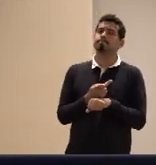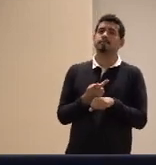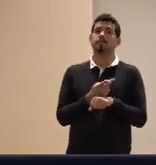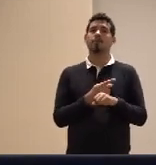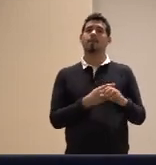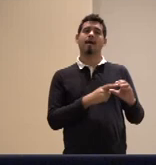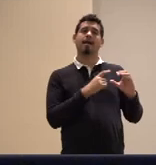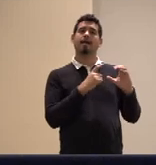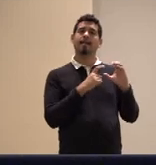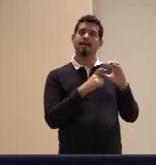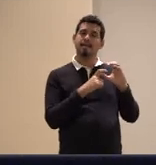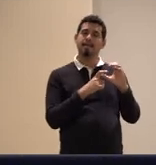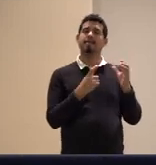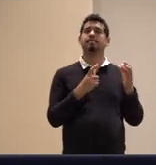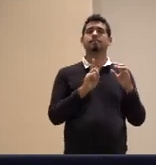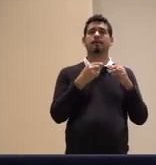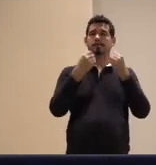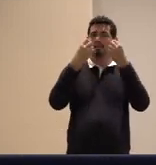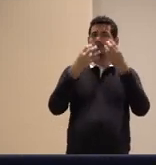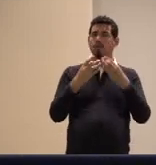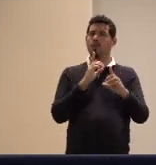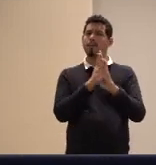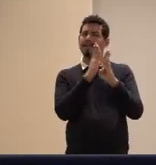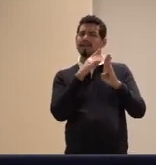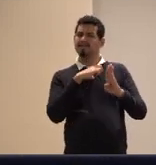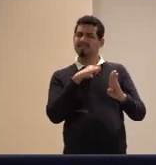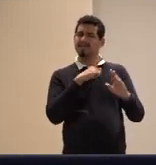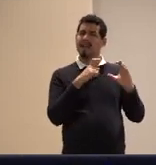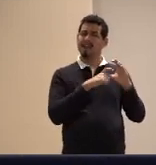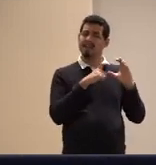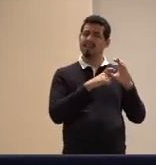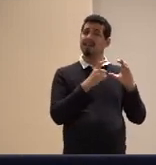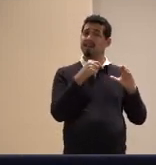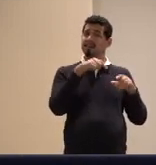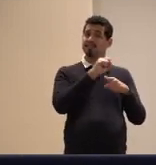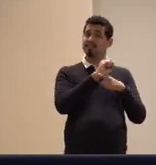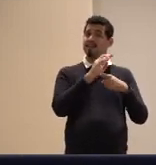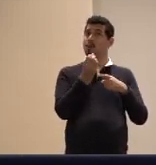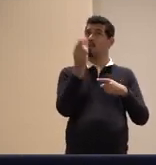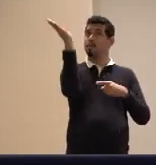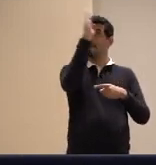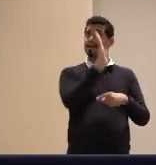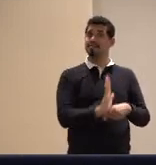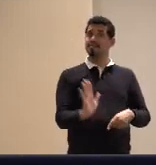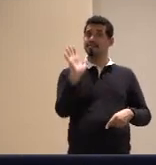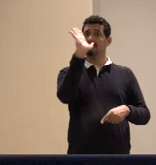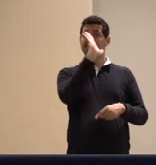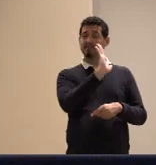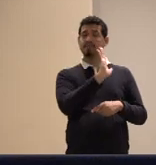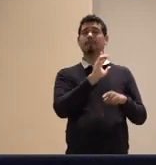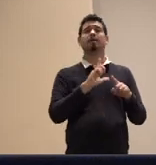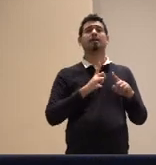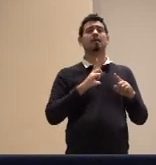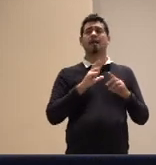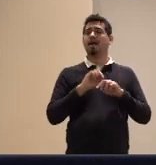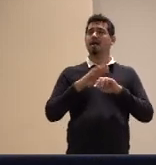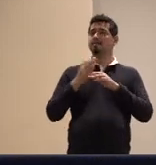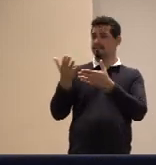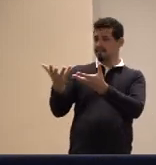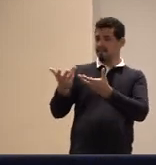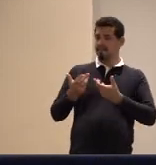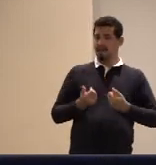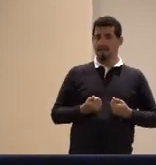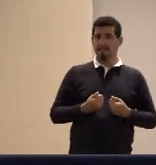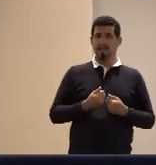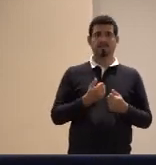clínicas para descobrir, na verdade, se tinha clínicas, né, em Santa Catarina ou no Brasil, que recebessem esse tipo